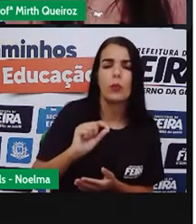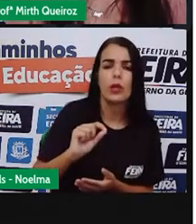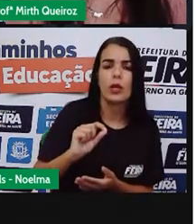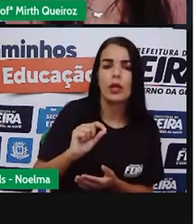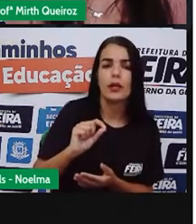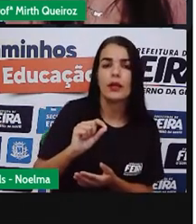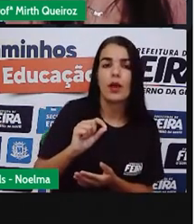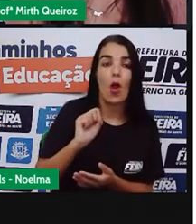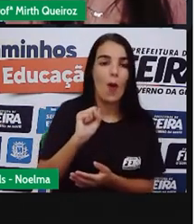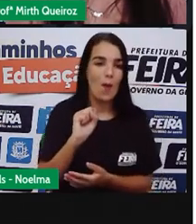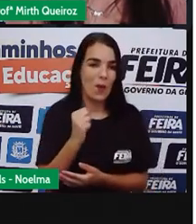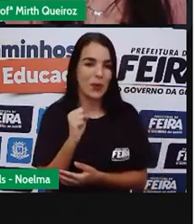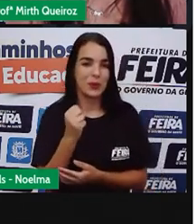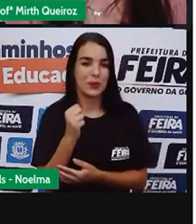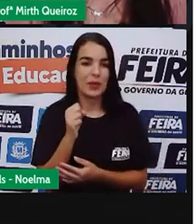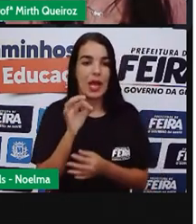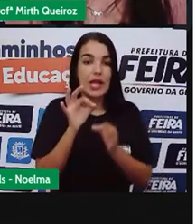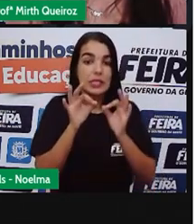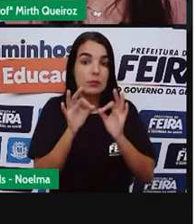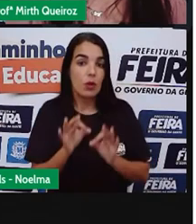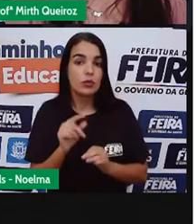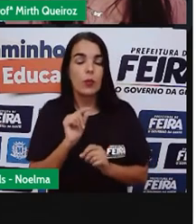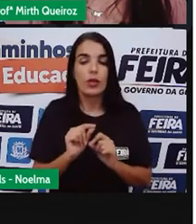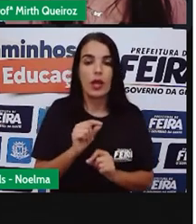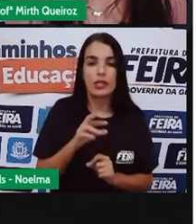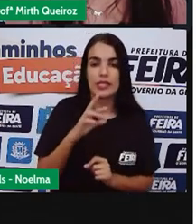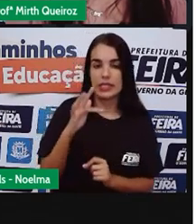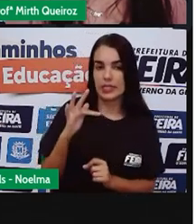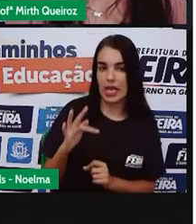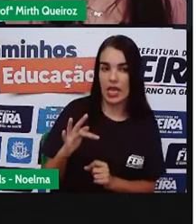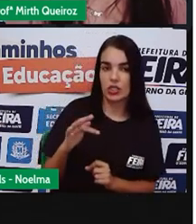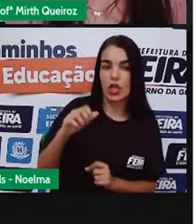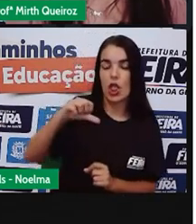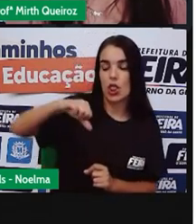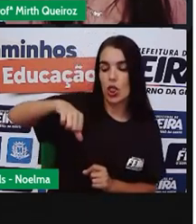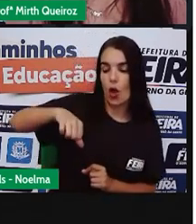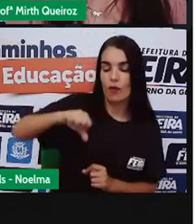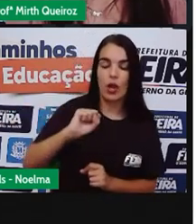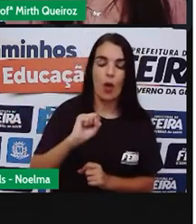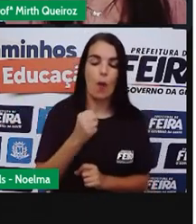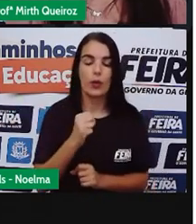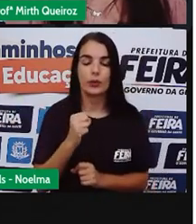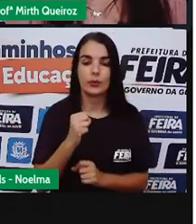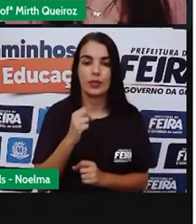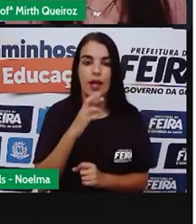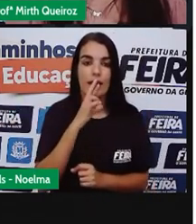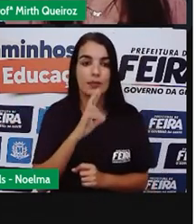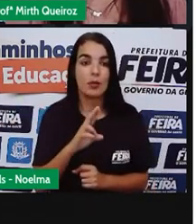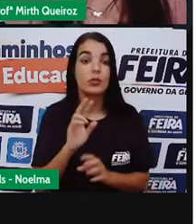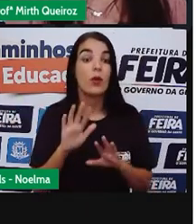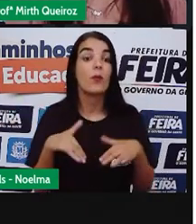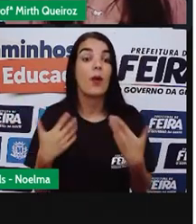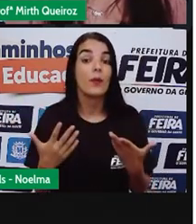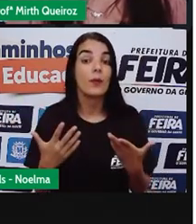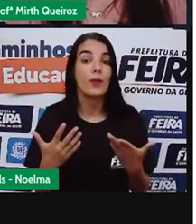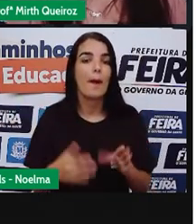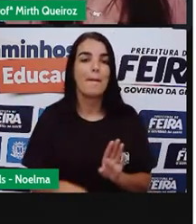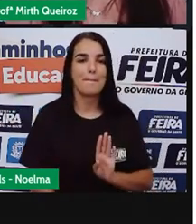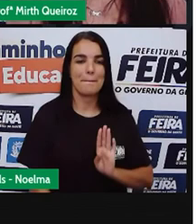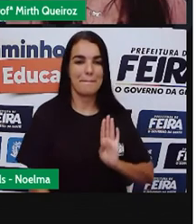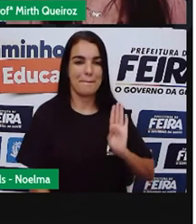quanto? 8. Então, nós teríamos 7, 9 e 8, que seria a alternativa